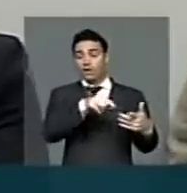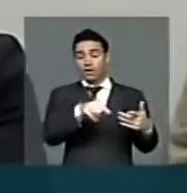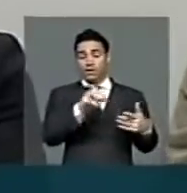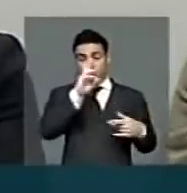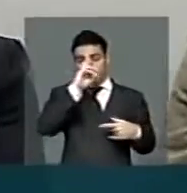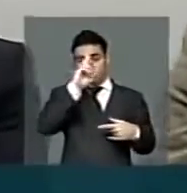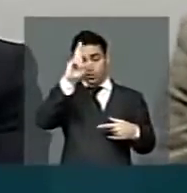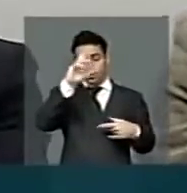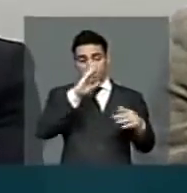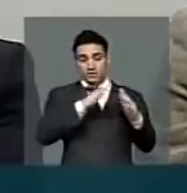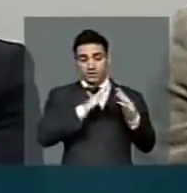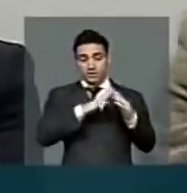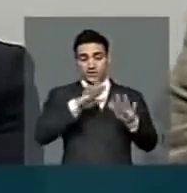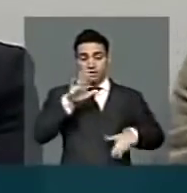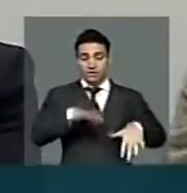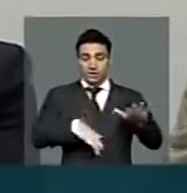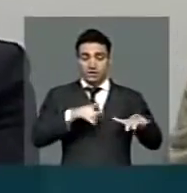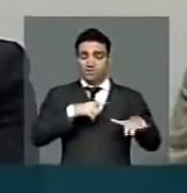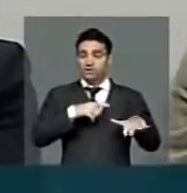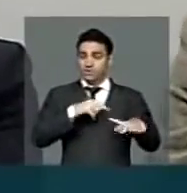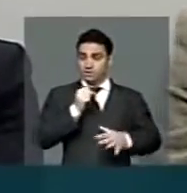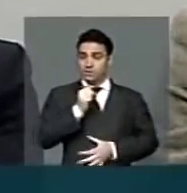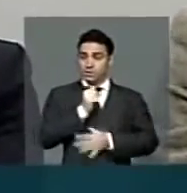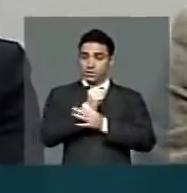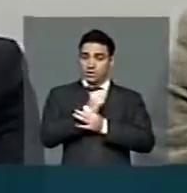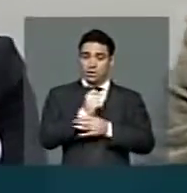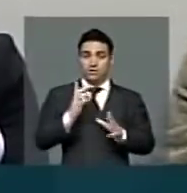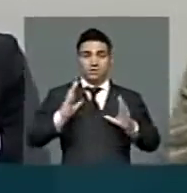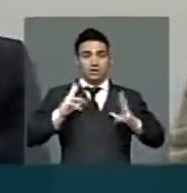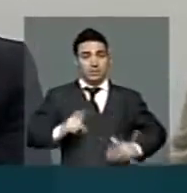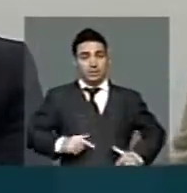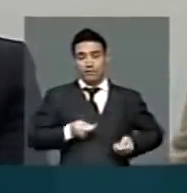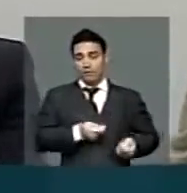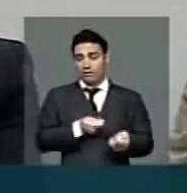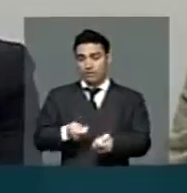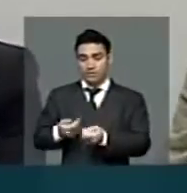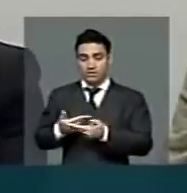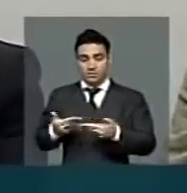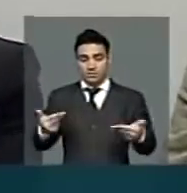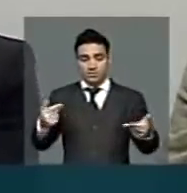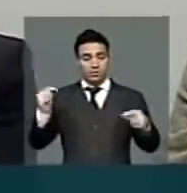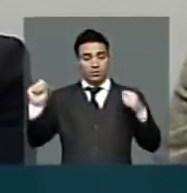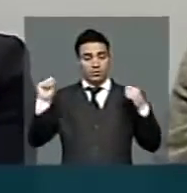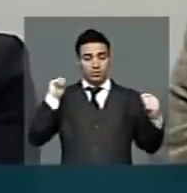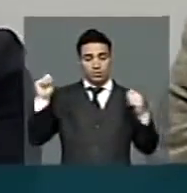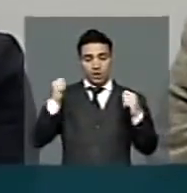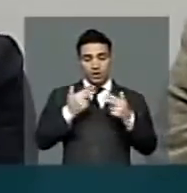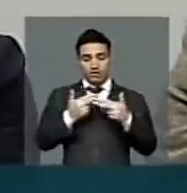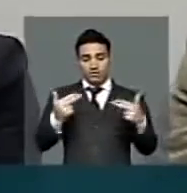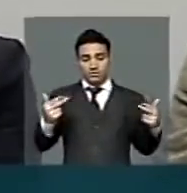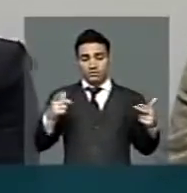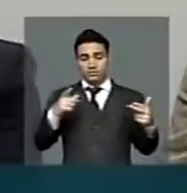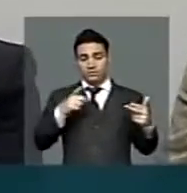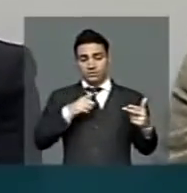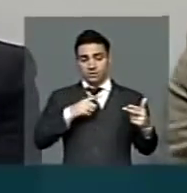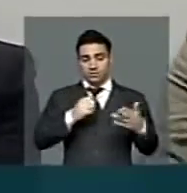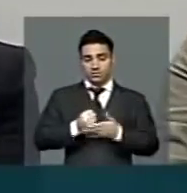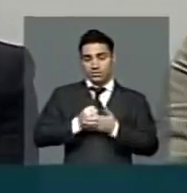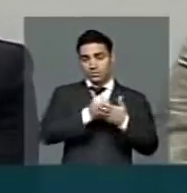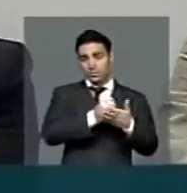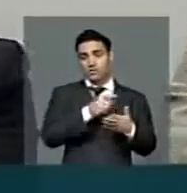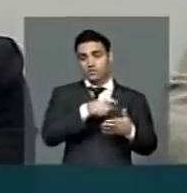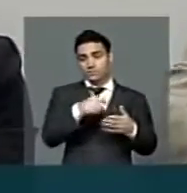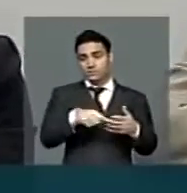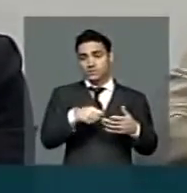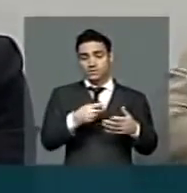muitas vezes, arca com a segurança, com a higiene, com a toalha, com uma infraestrutura que ele tem que manter. Então,